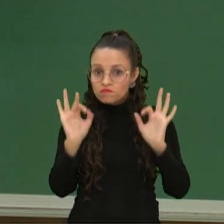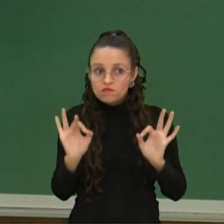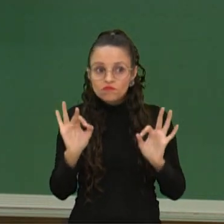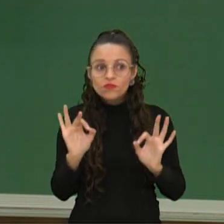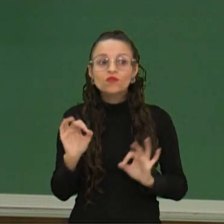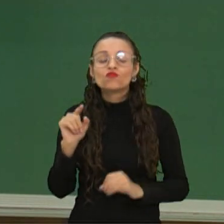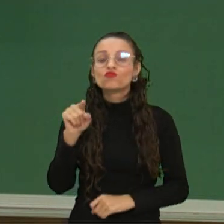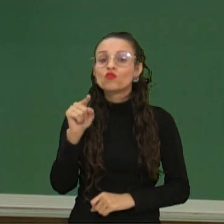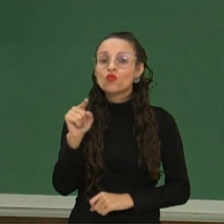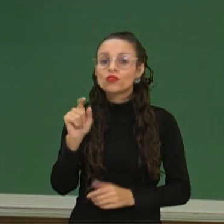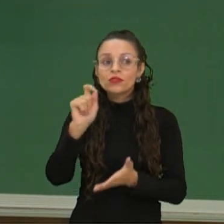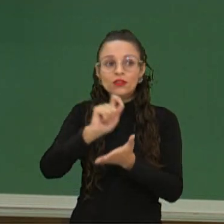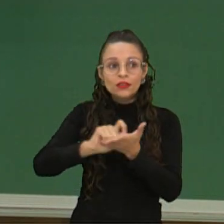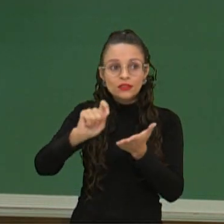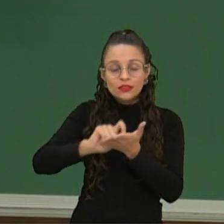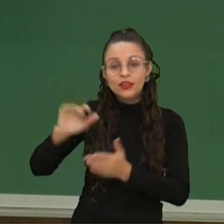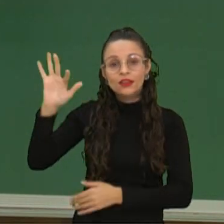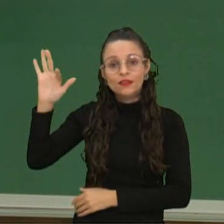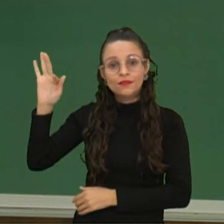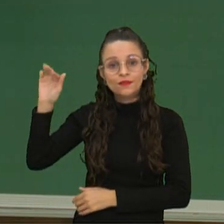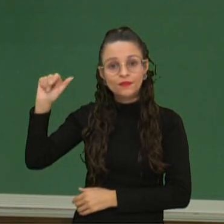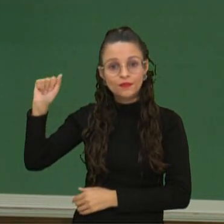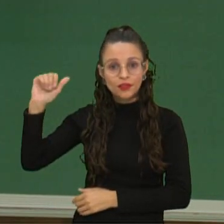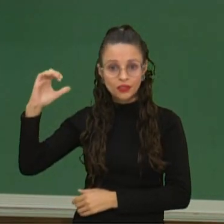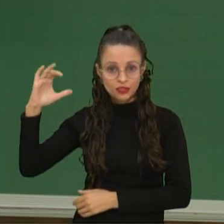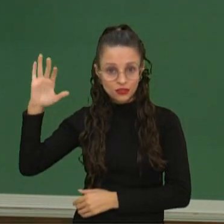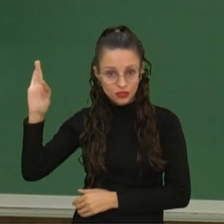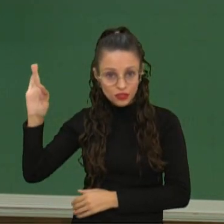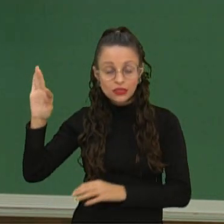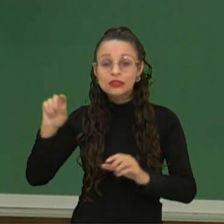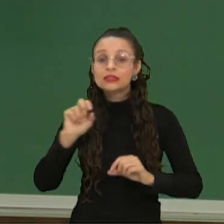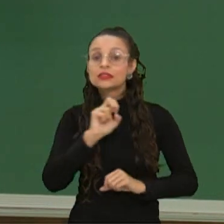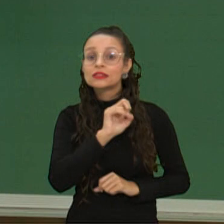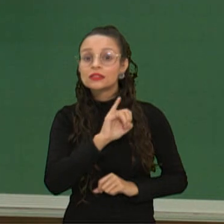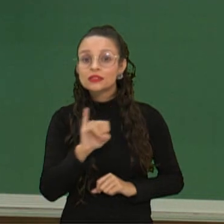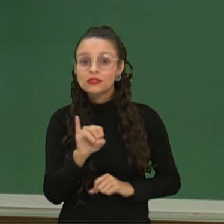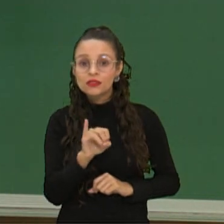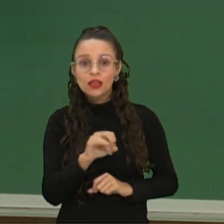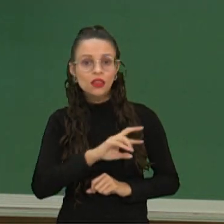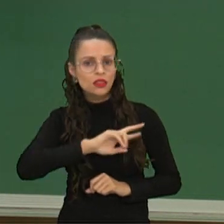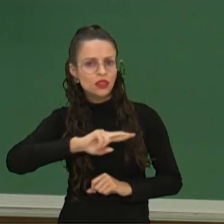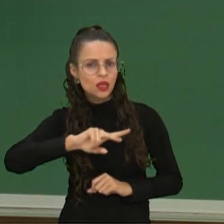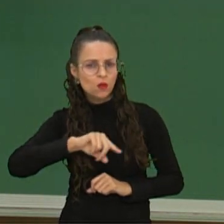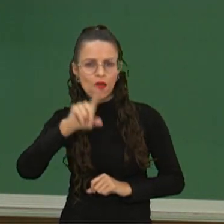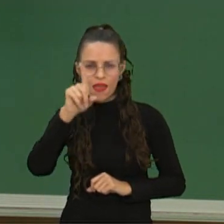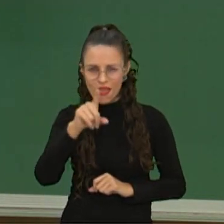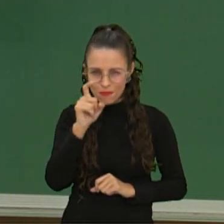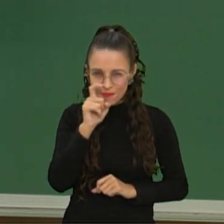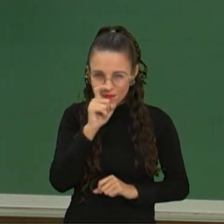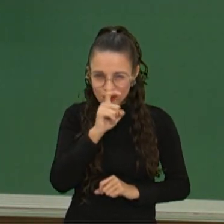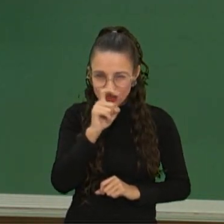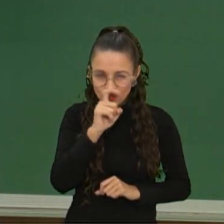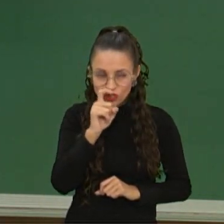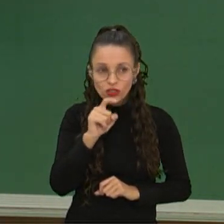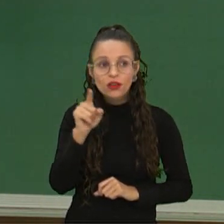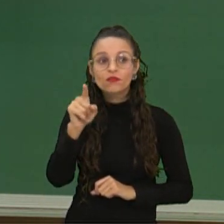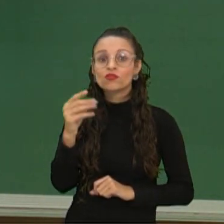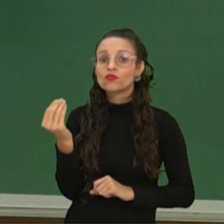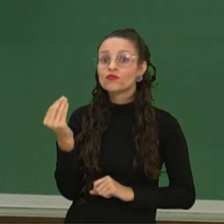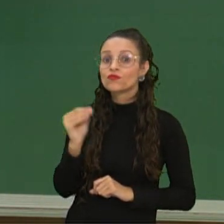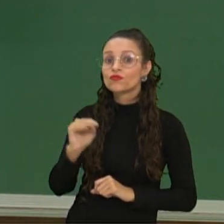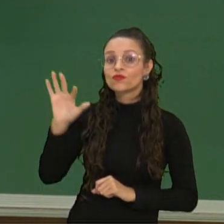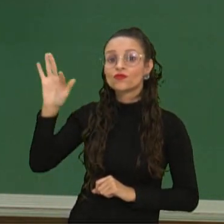você escreve fact, beleza? Agora, se aquilo não for fato, for uma mentira, você